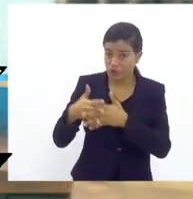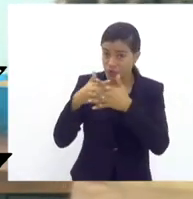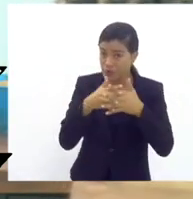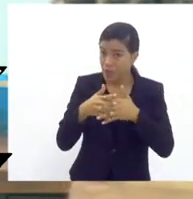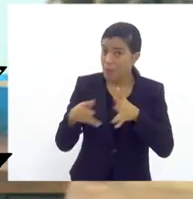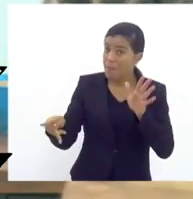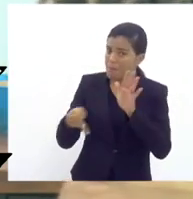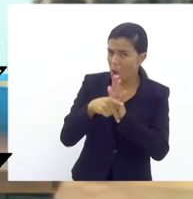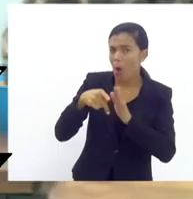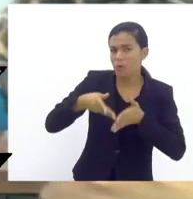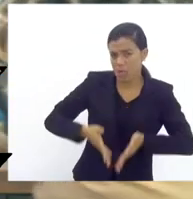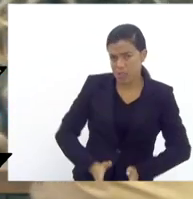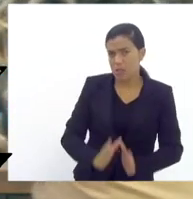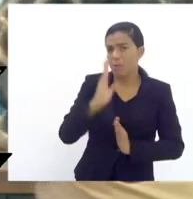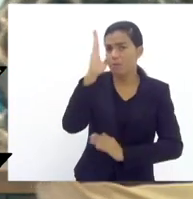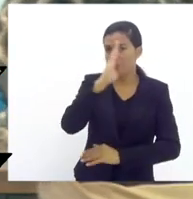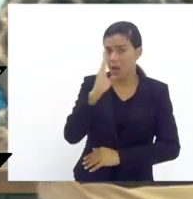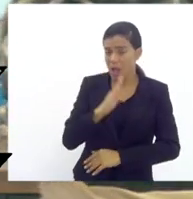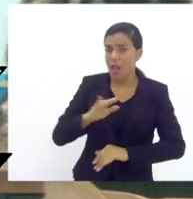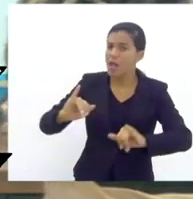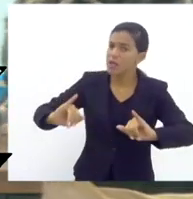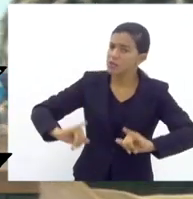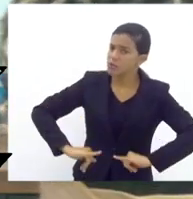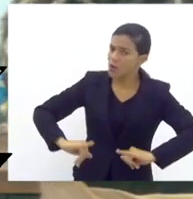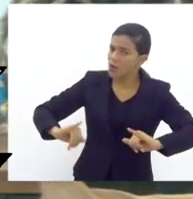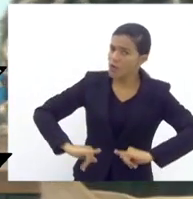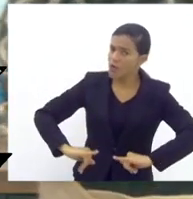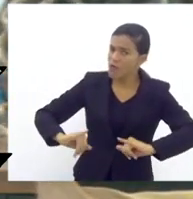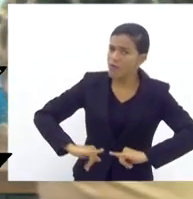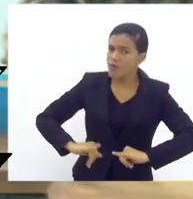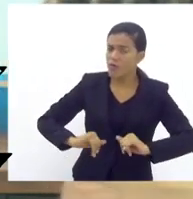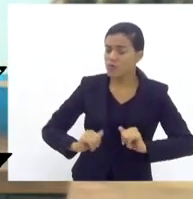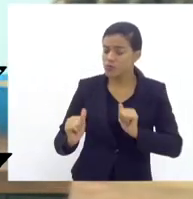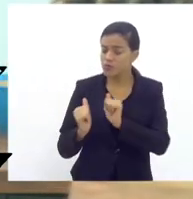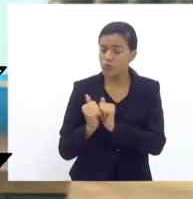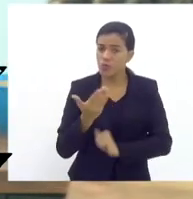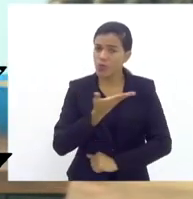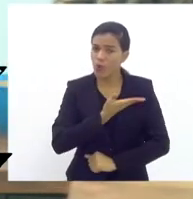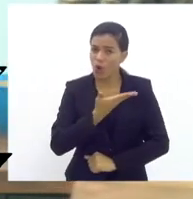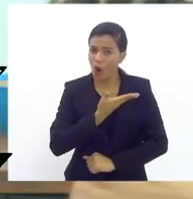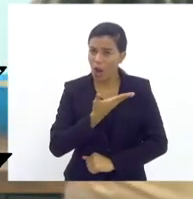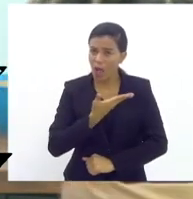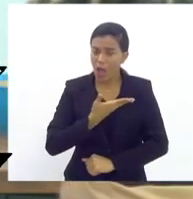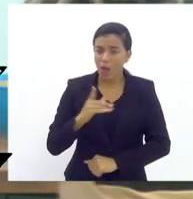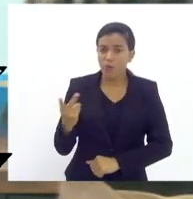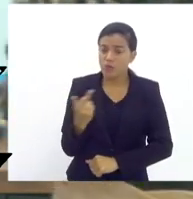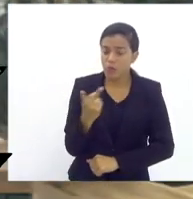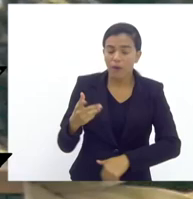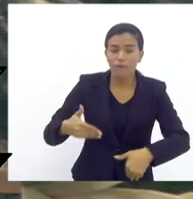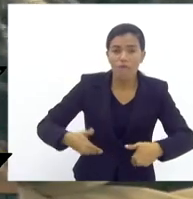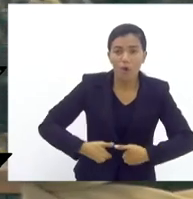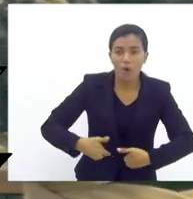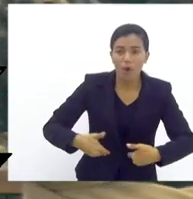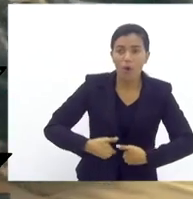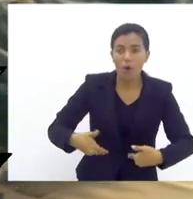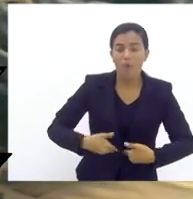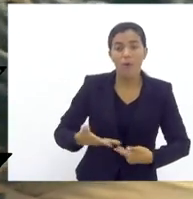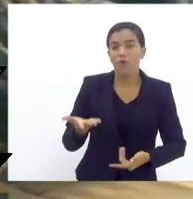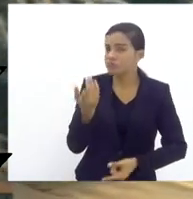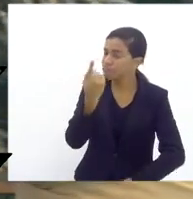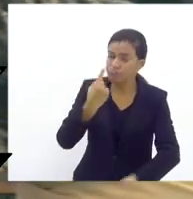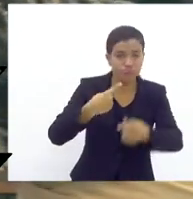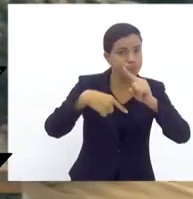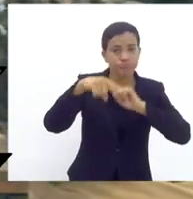brasileiro que sofreu muito um colega de infância que passou fome e hoje conseguiu